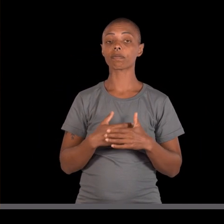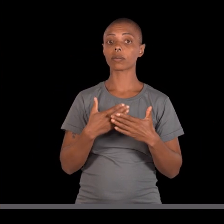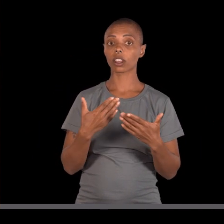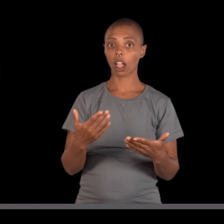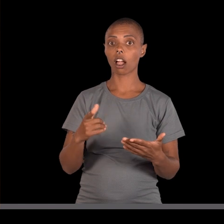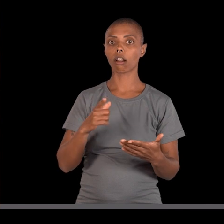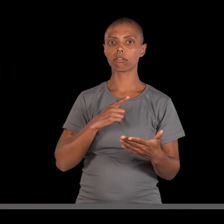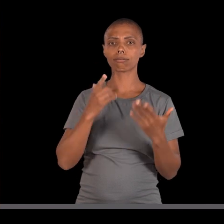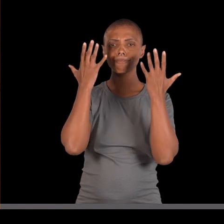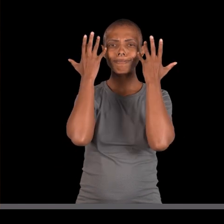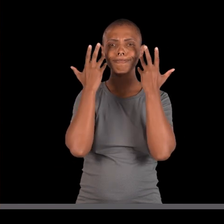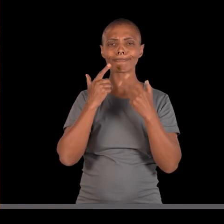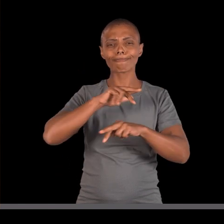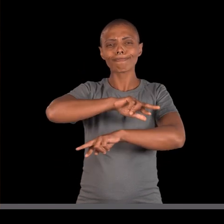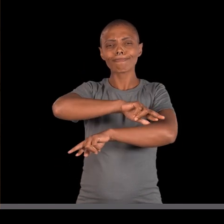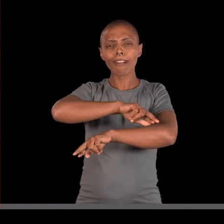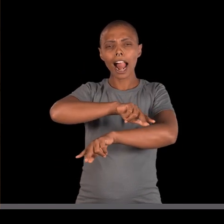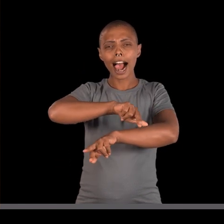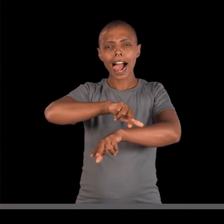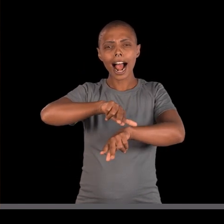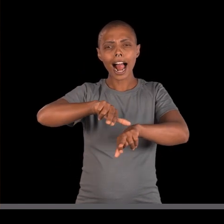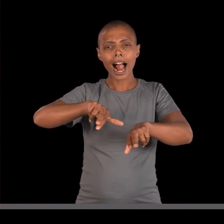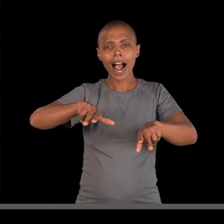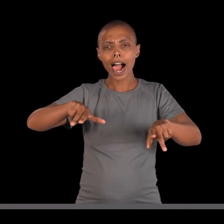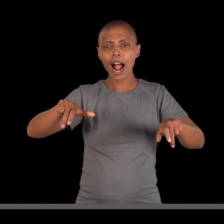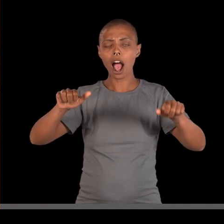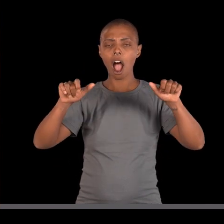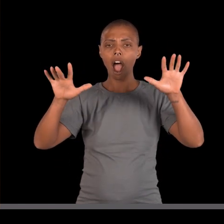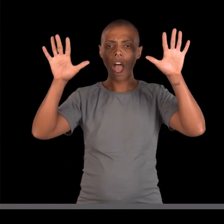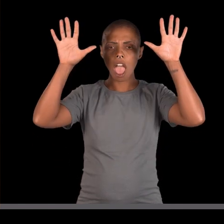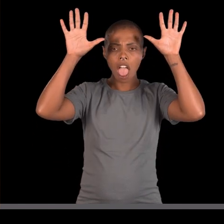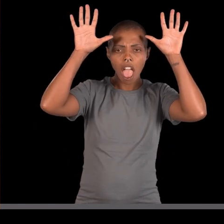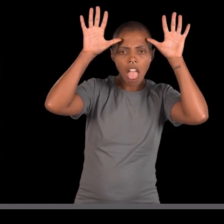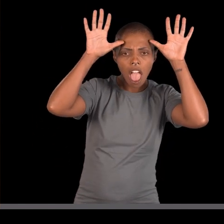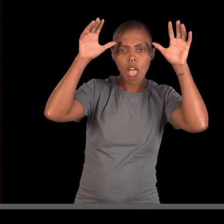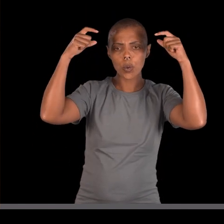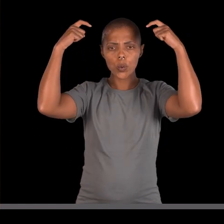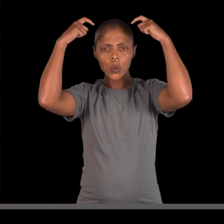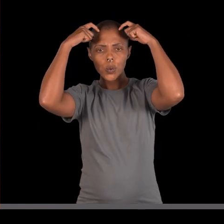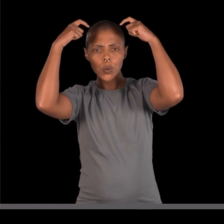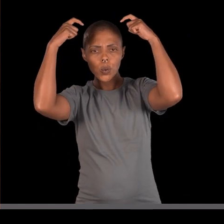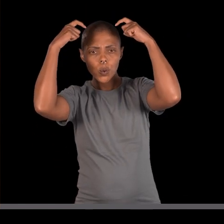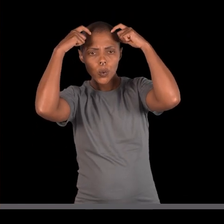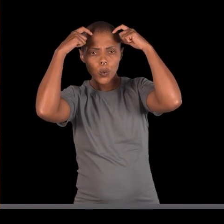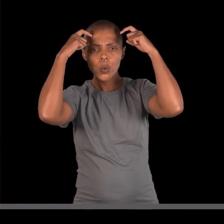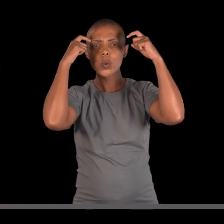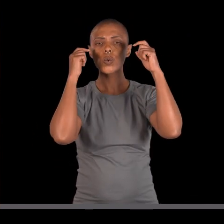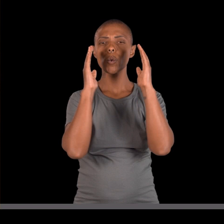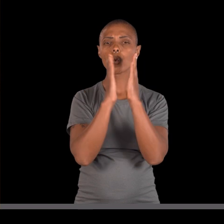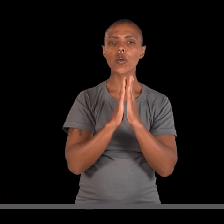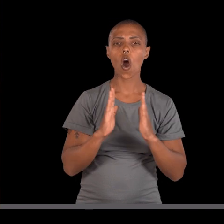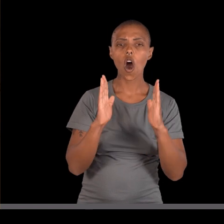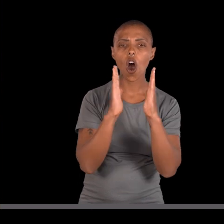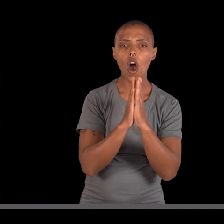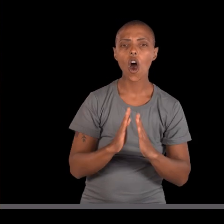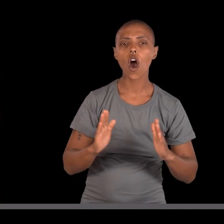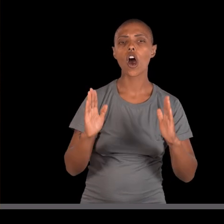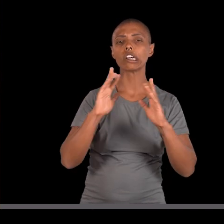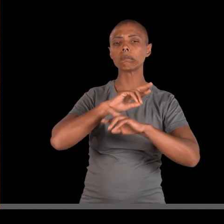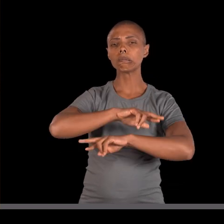E você vai ter uma grande variedade de espécies animais, rena, urso polar, foca, urso cinzento,